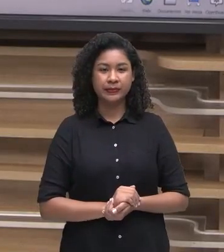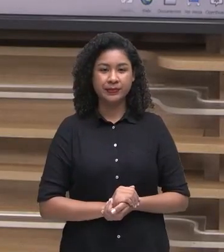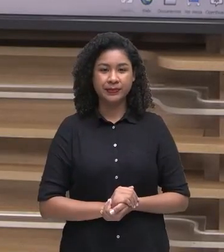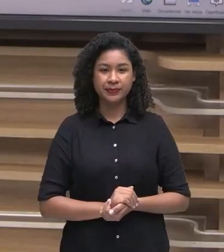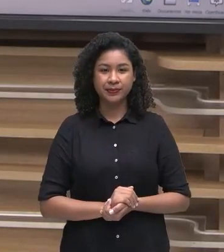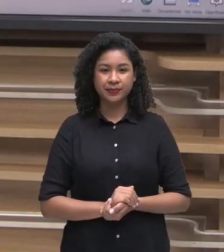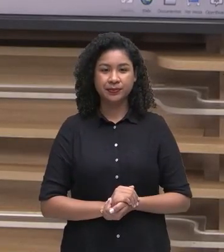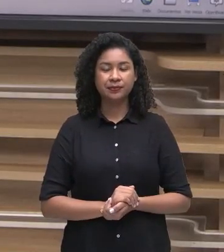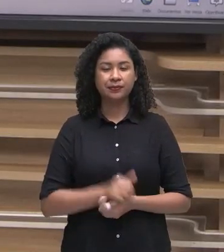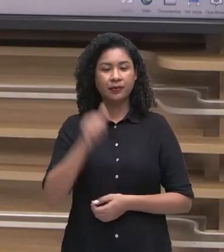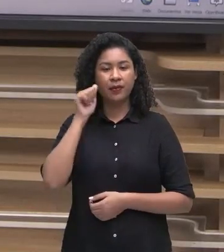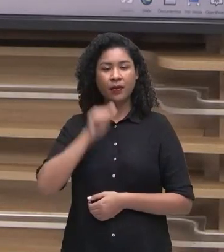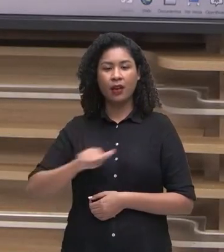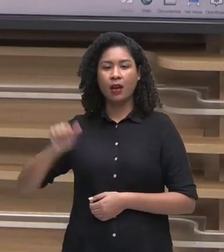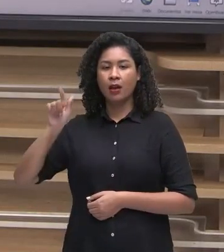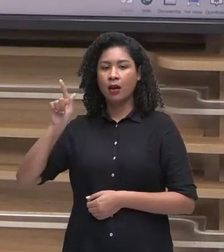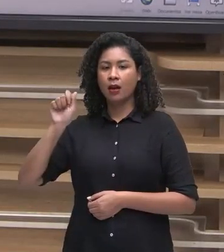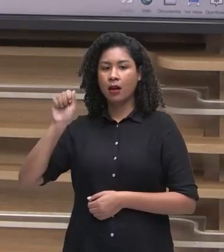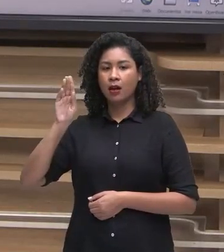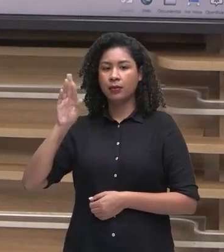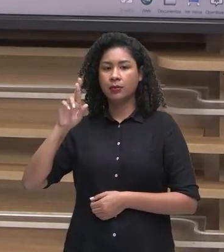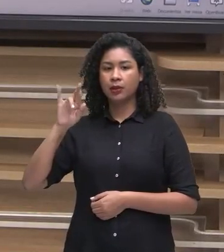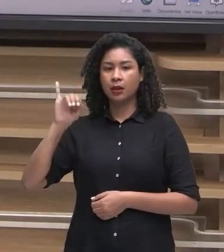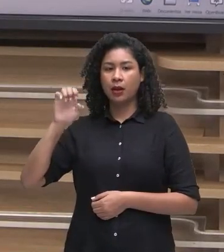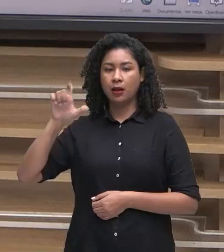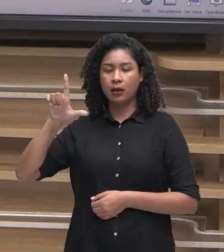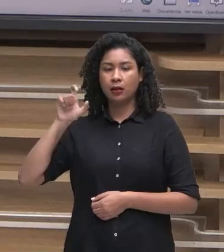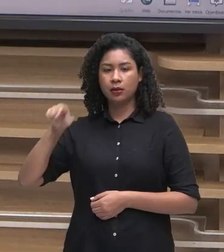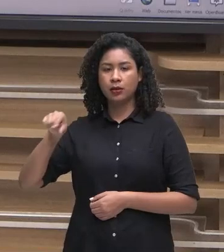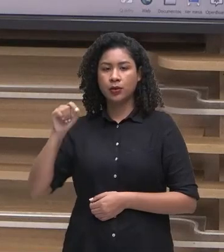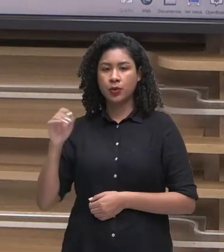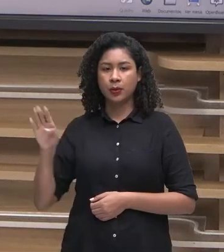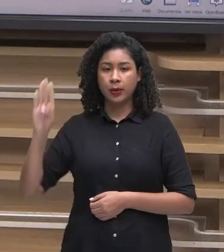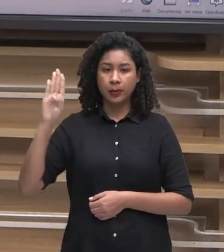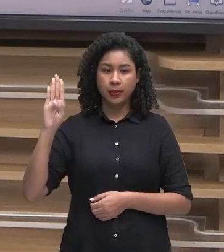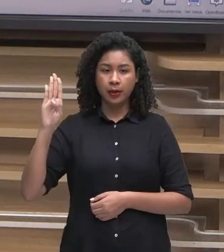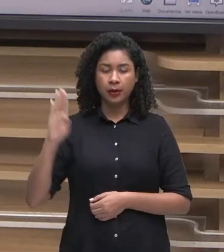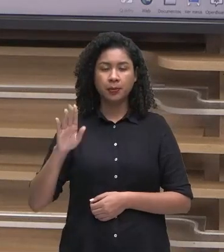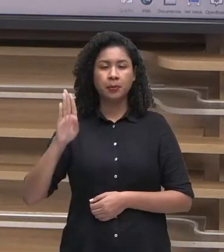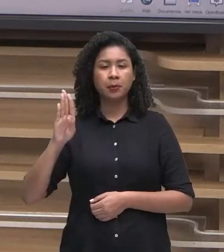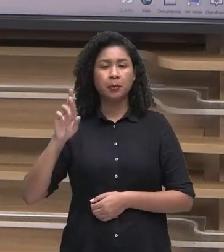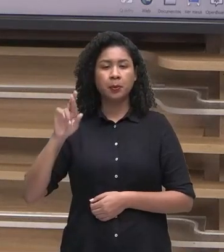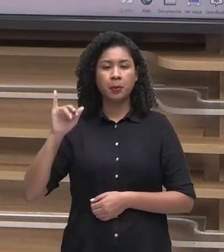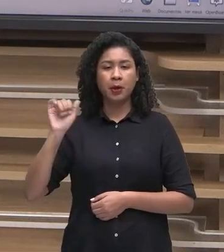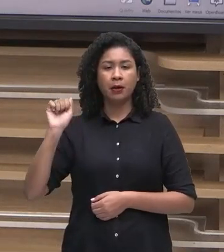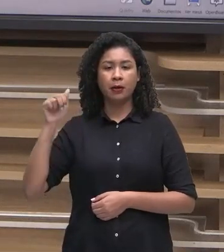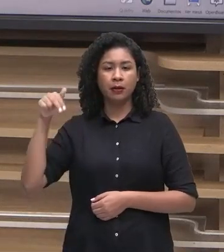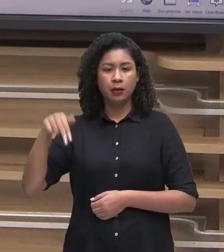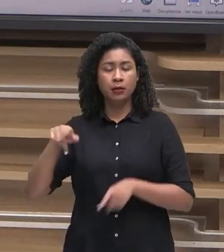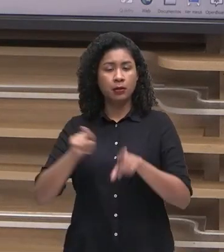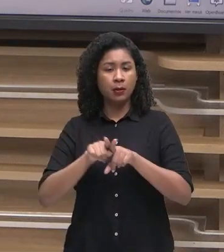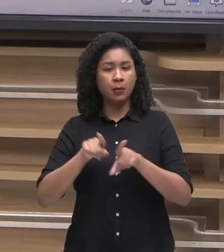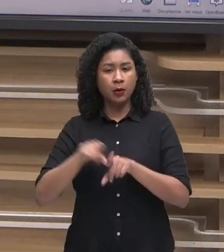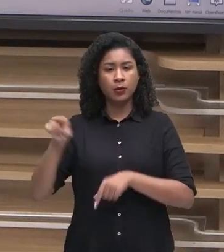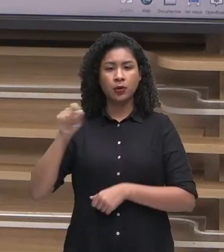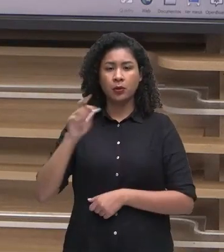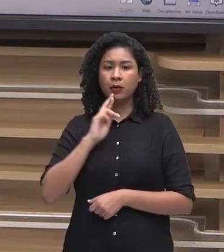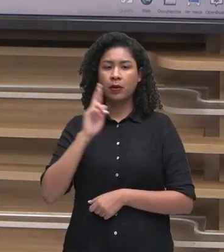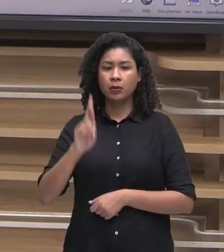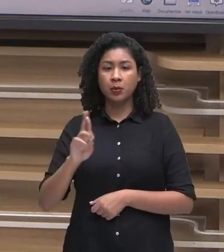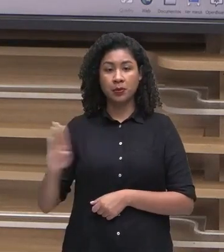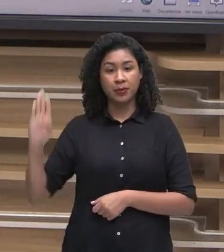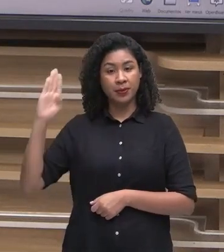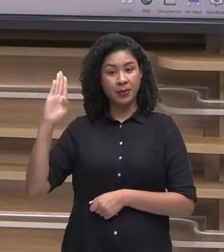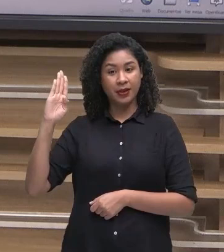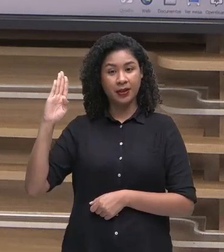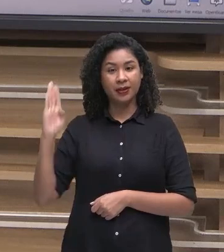A Gabriele disse que a questão 4 é a letra B. O Brian também está postando que a resposta correta da questão 4 é a letra B.